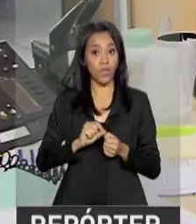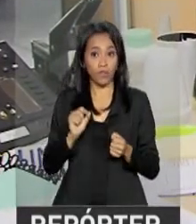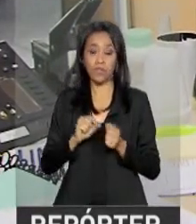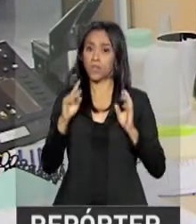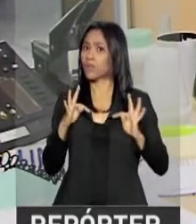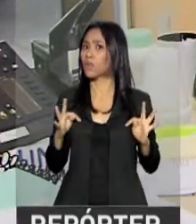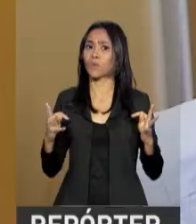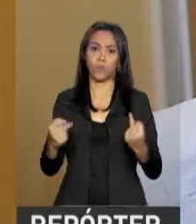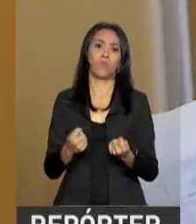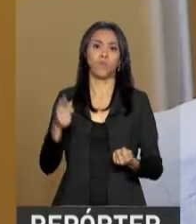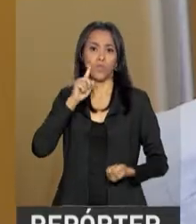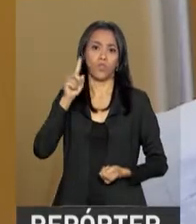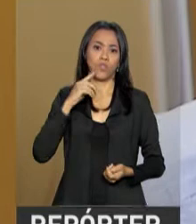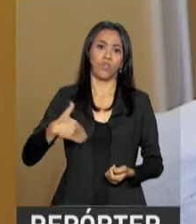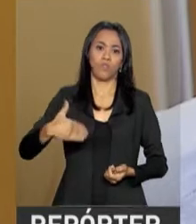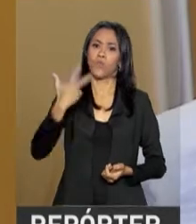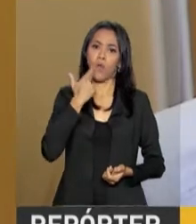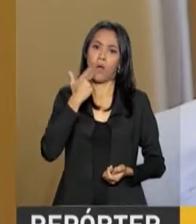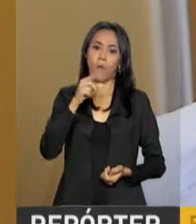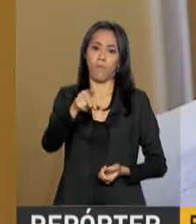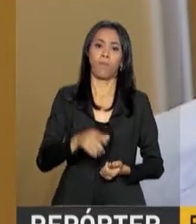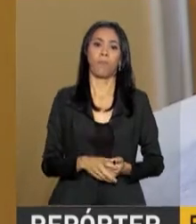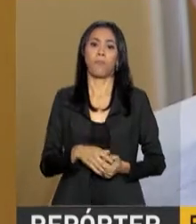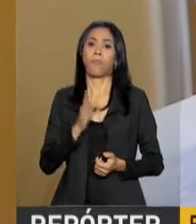normalmente continuo trabalhando e